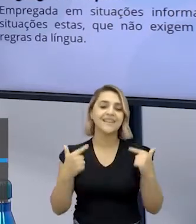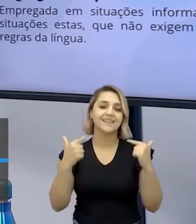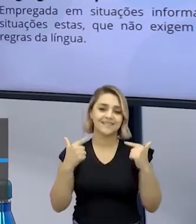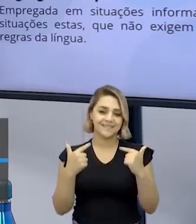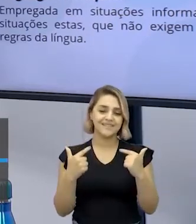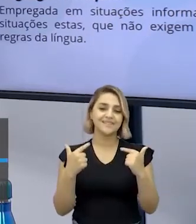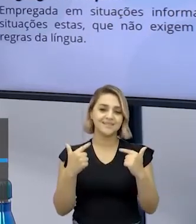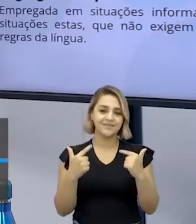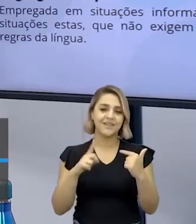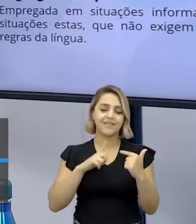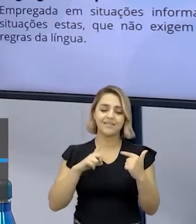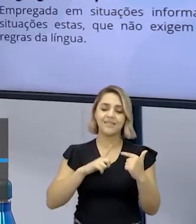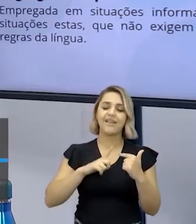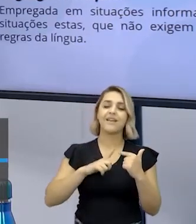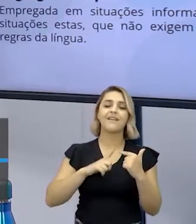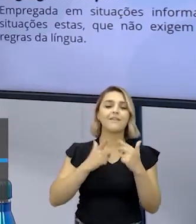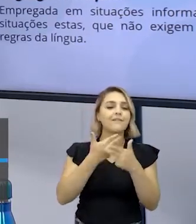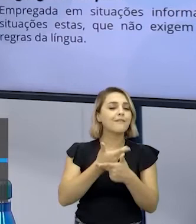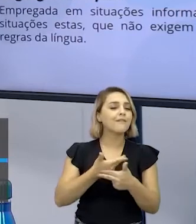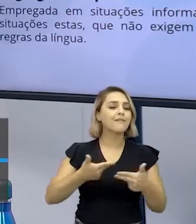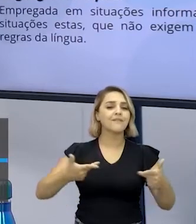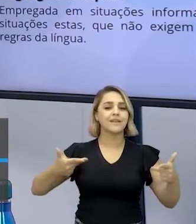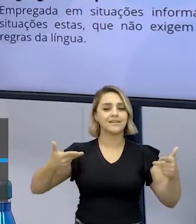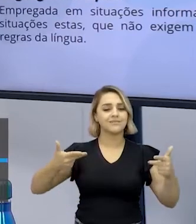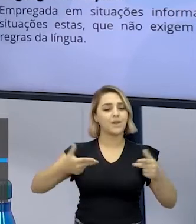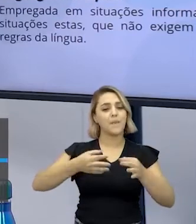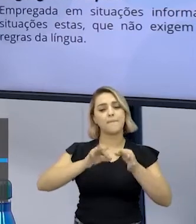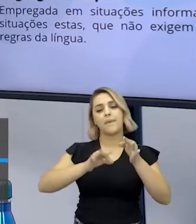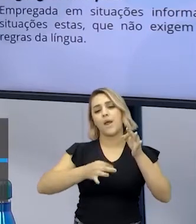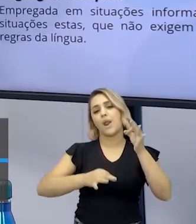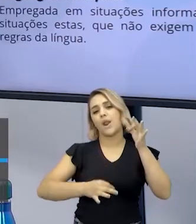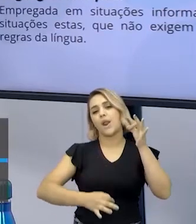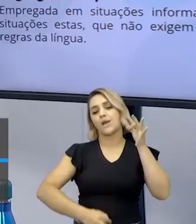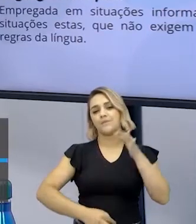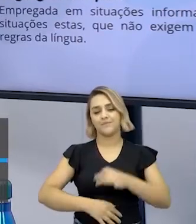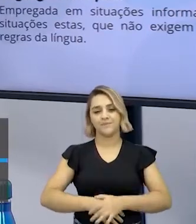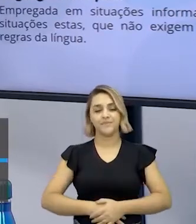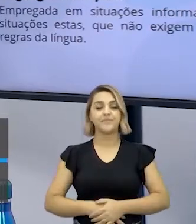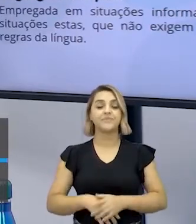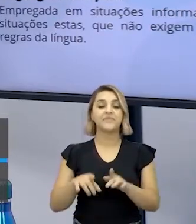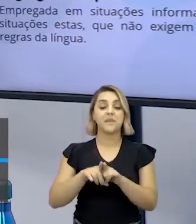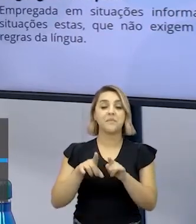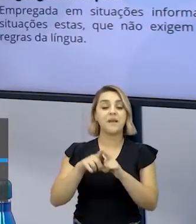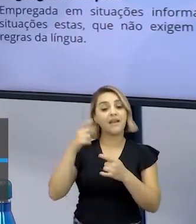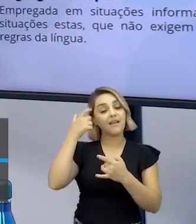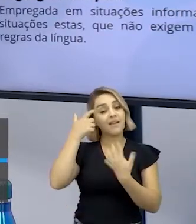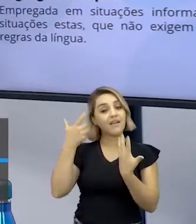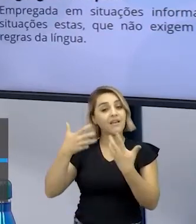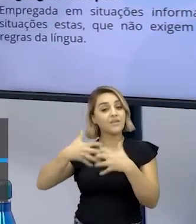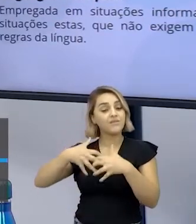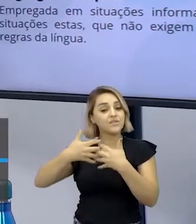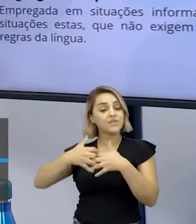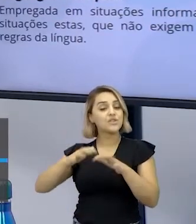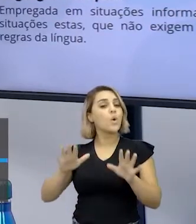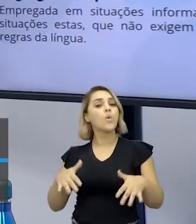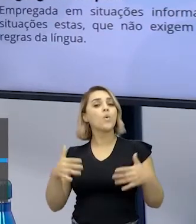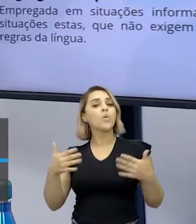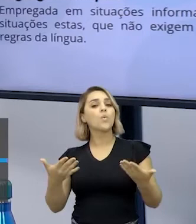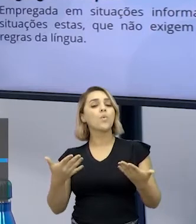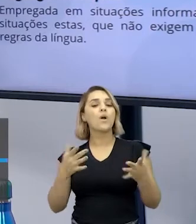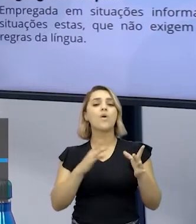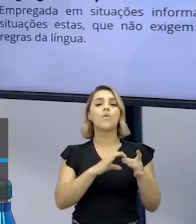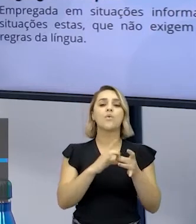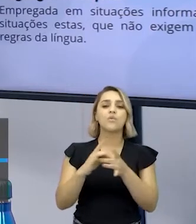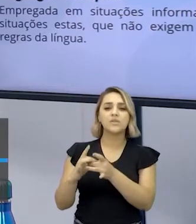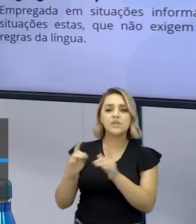uma variedade aí, uma imensa variedade, e pensando em que contextos que eu posso utilizar